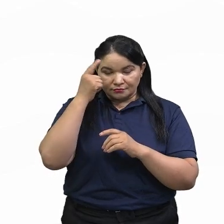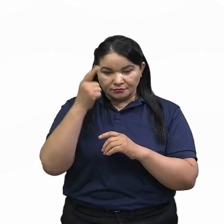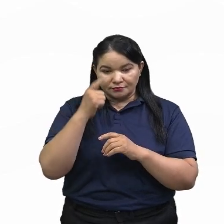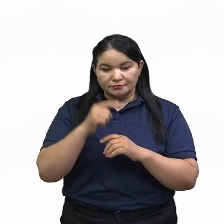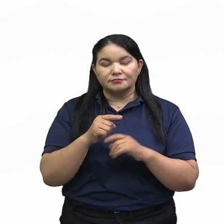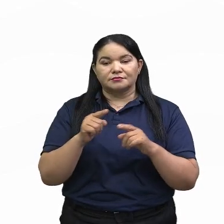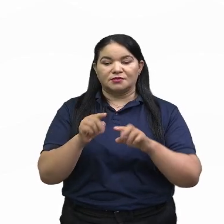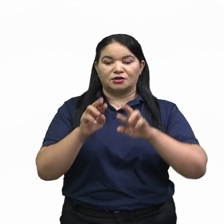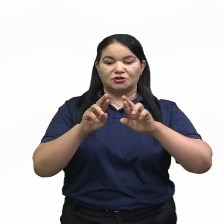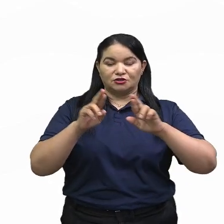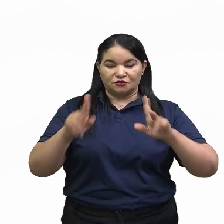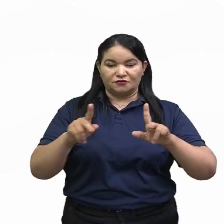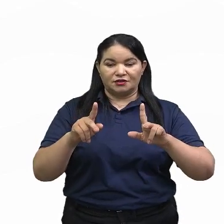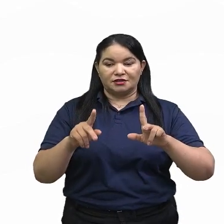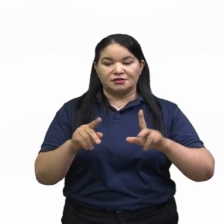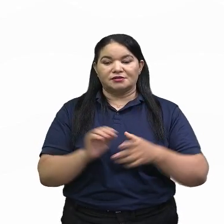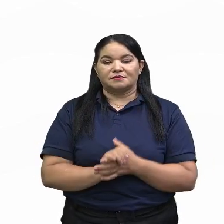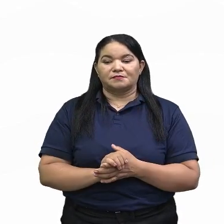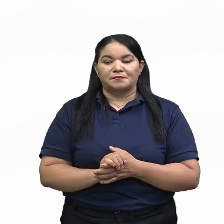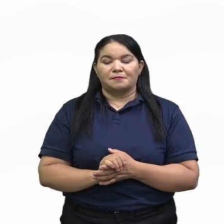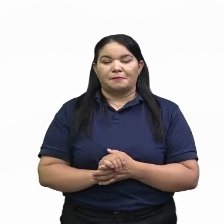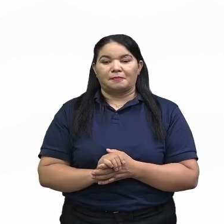a diferença entre